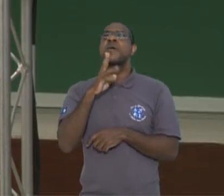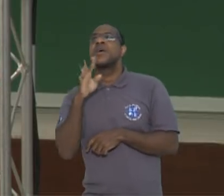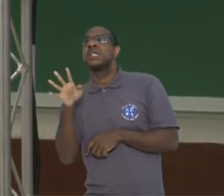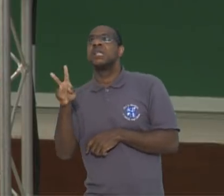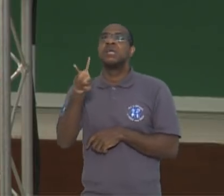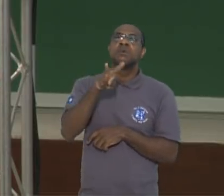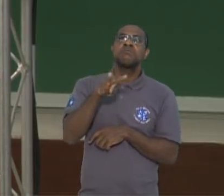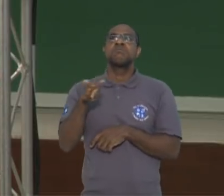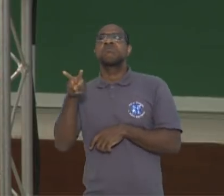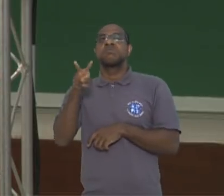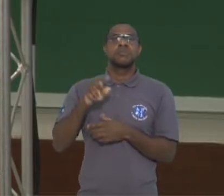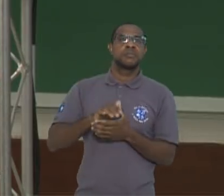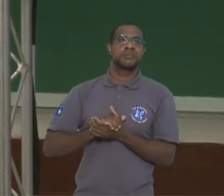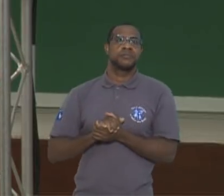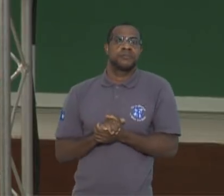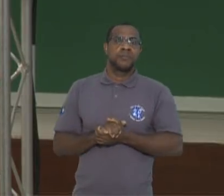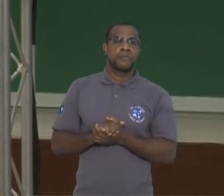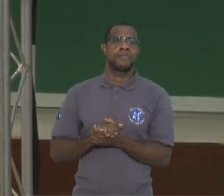local.